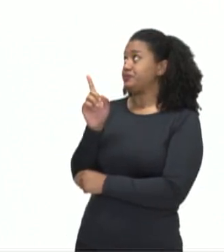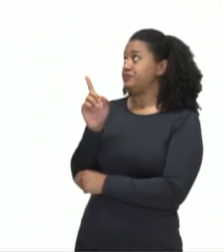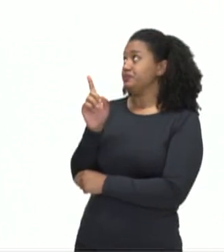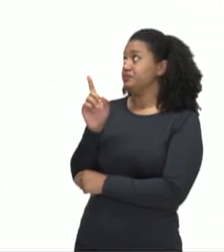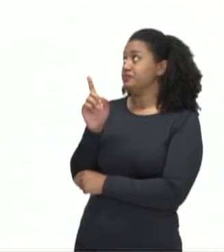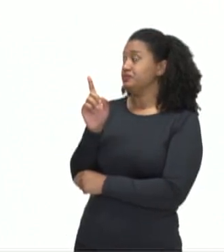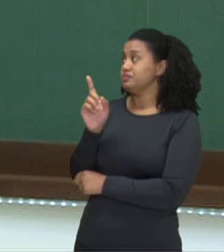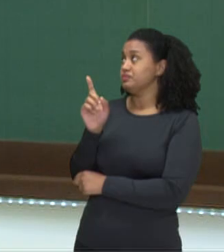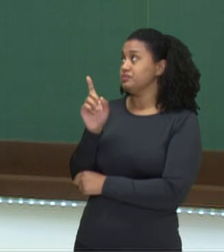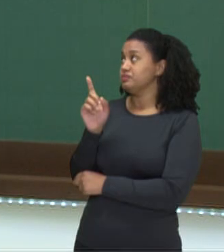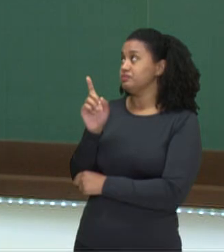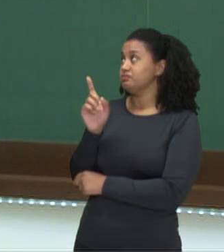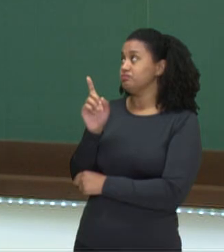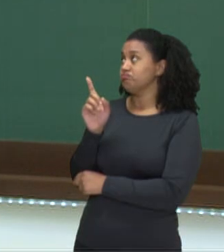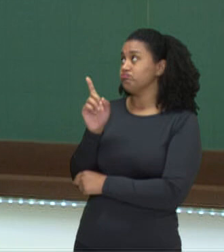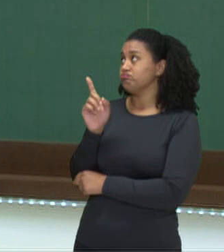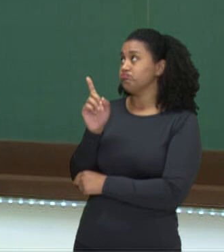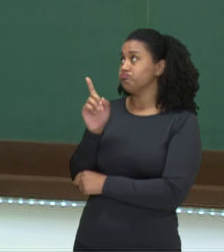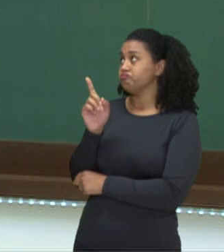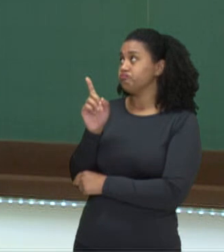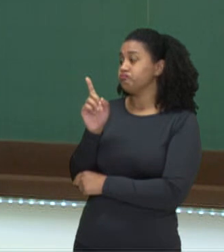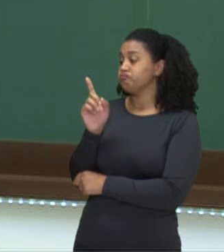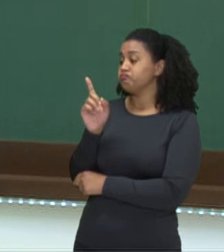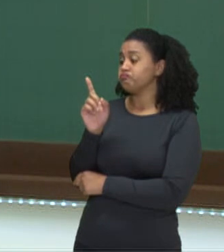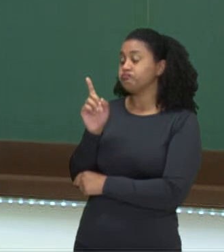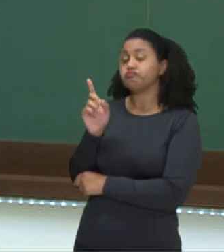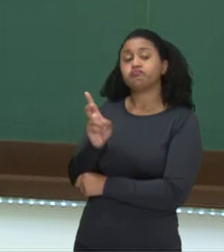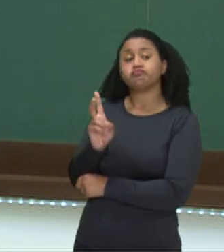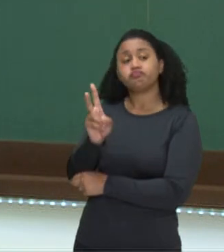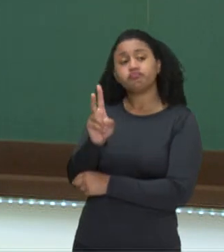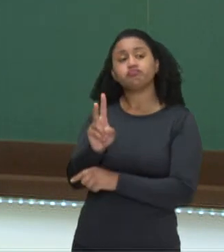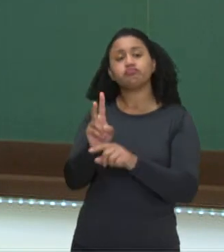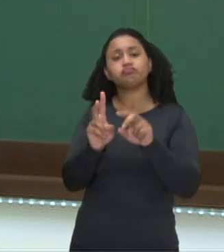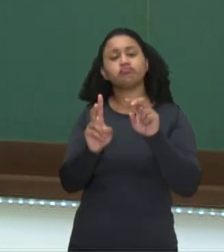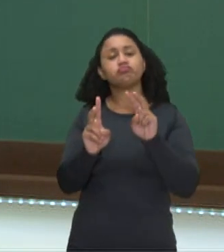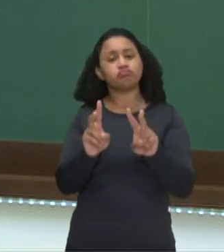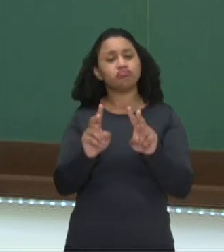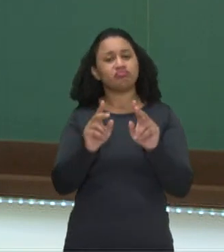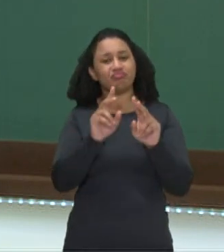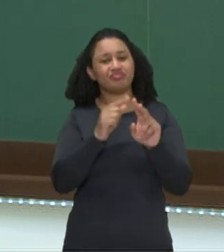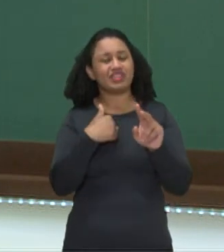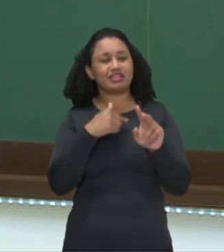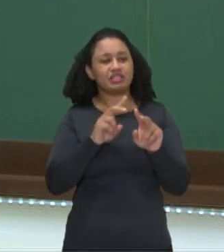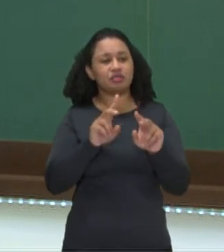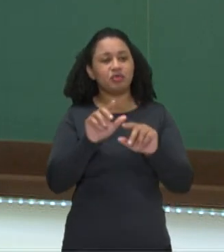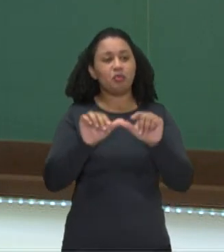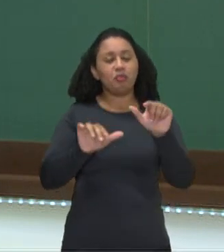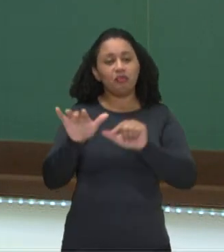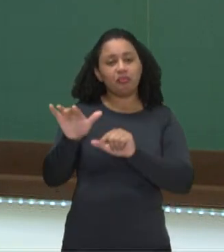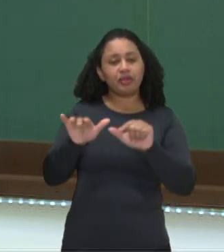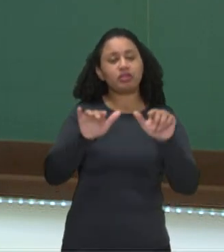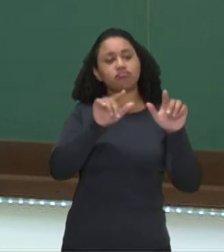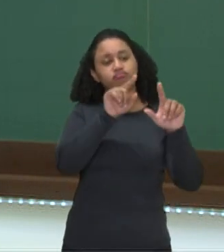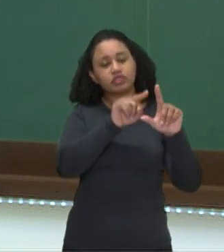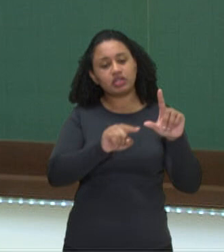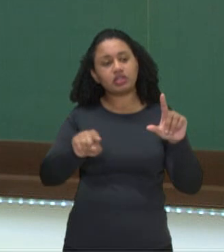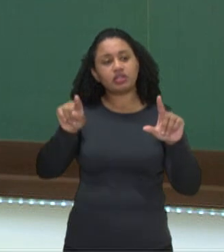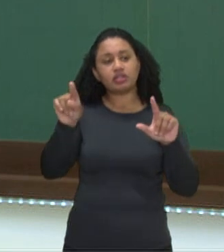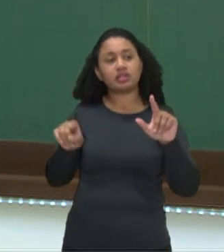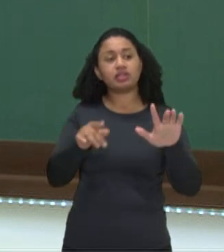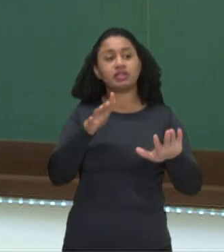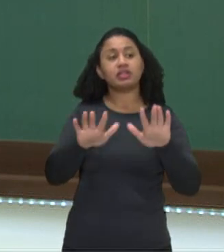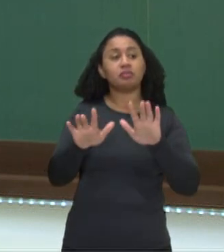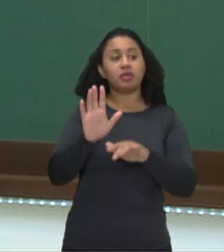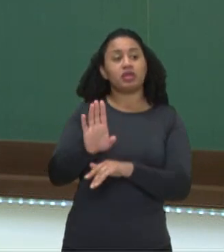eixo de simetria, sempre acompanhando o vértice da parábola e está se movendo de acordo com o